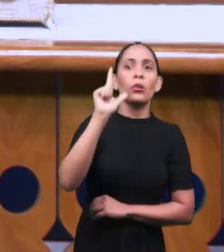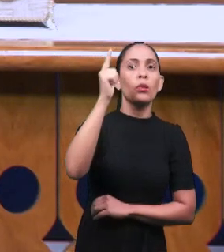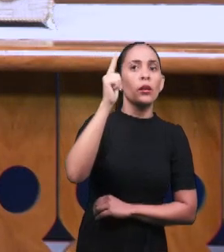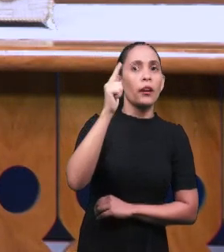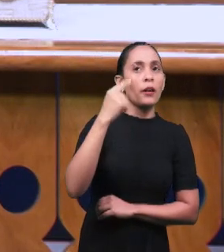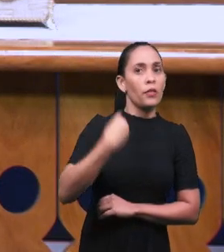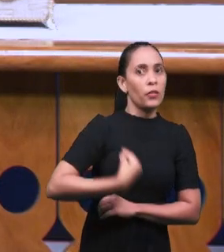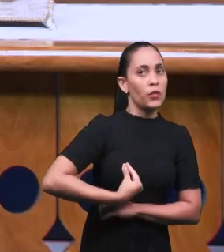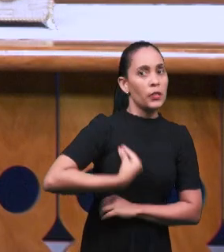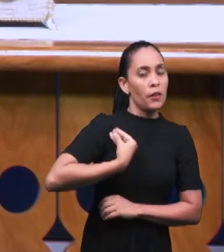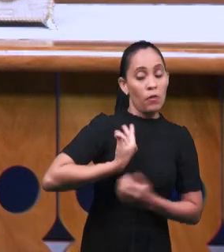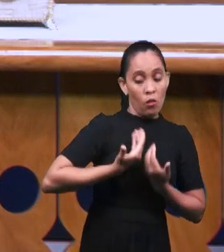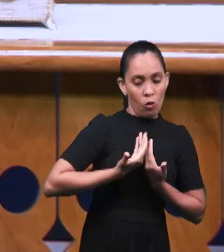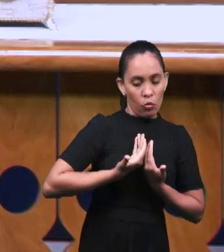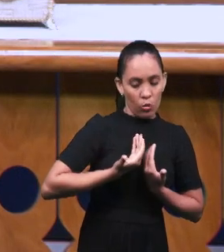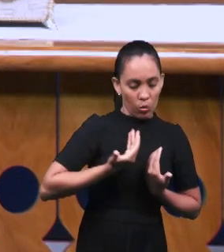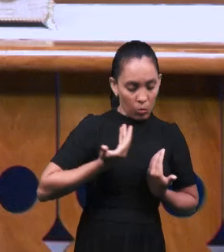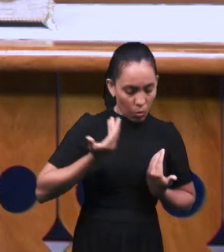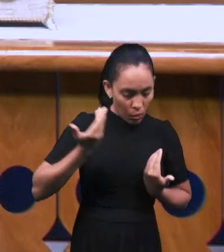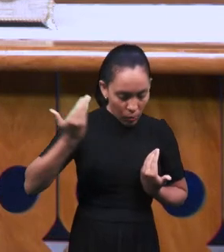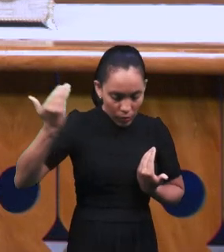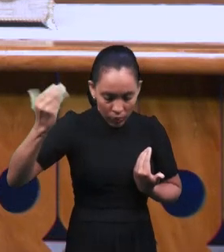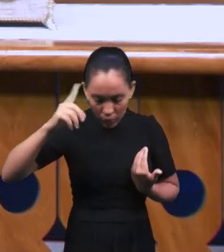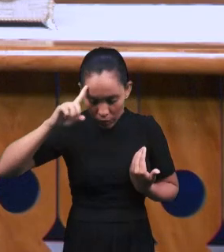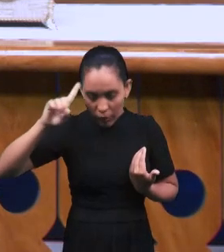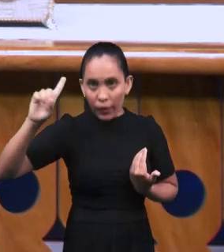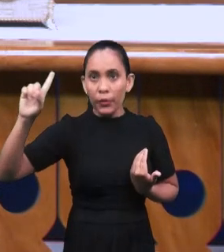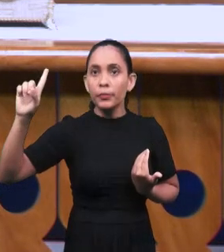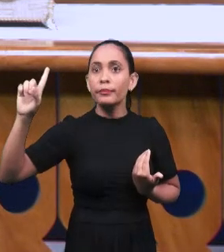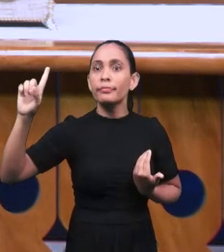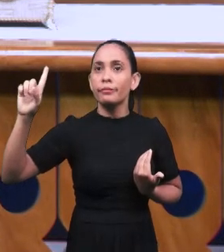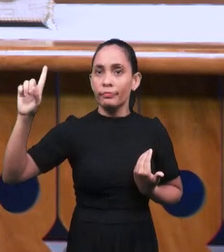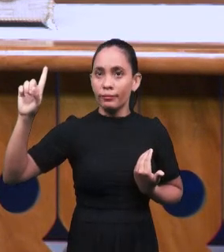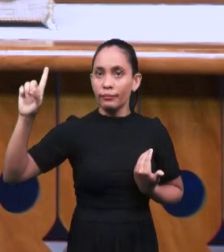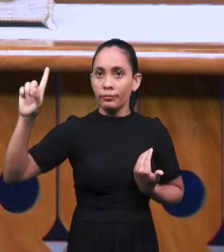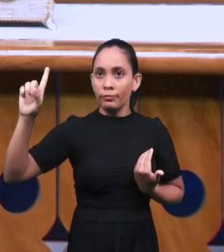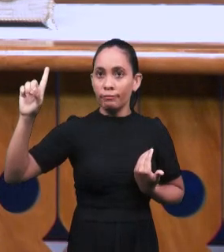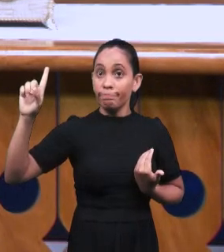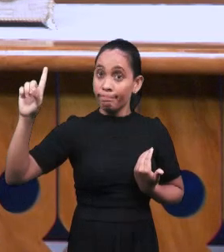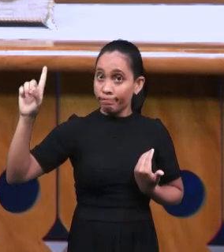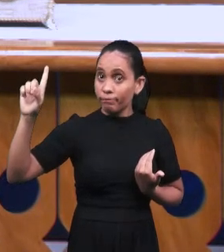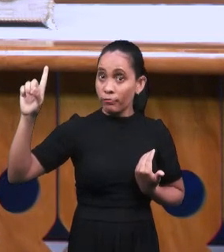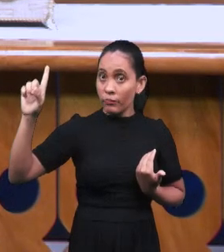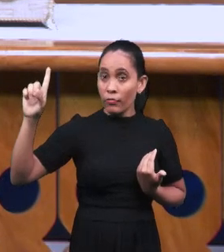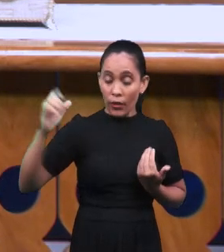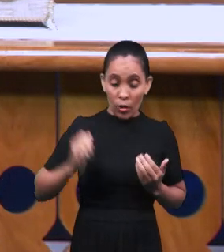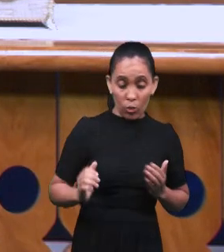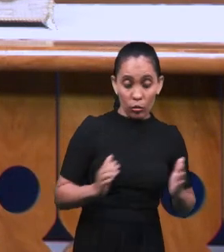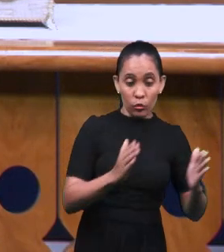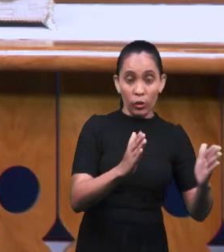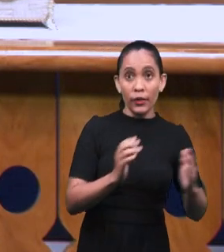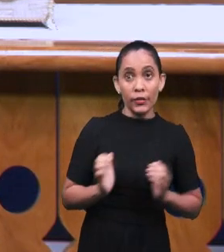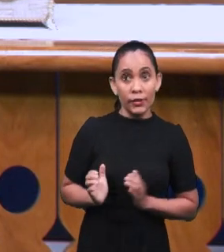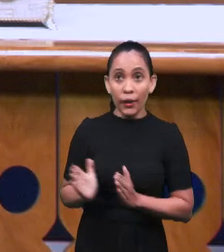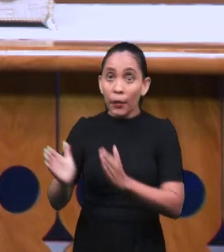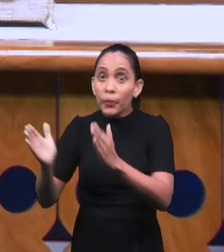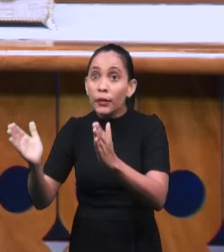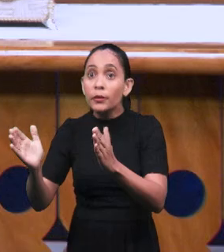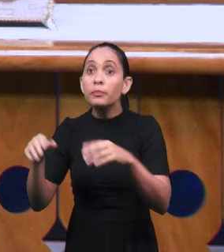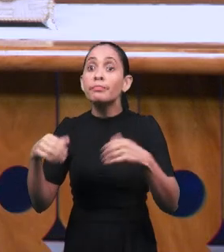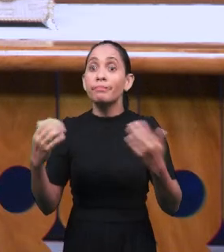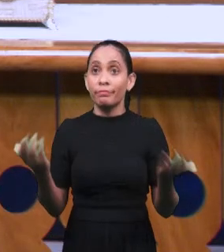Estamos aqui hoje trazendo mais um assunto que é muito importante. Eu